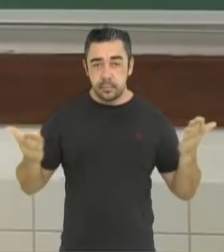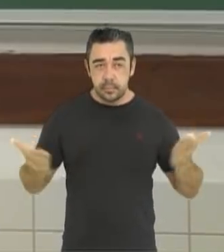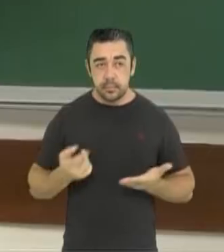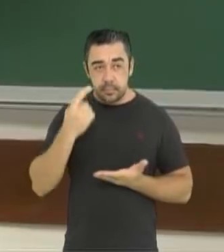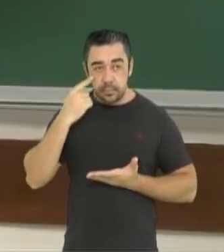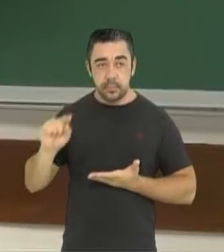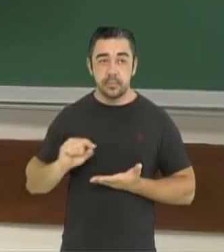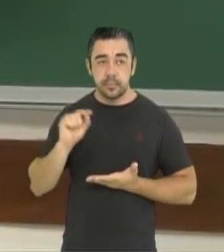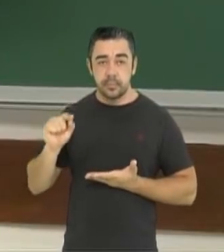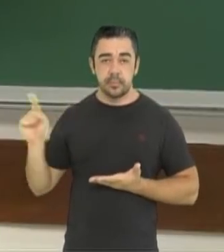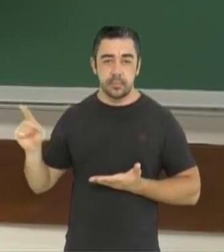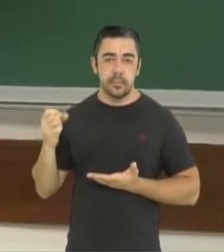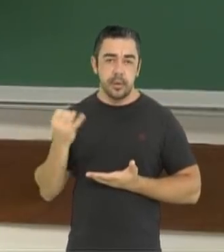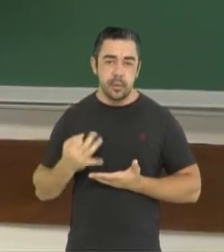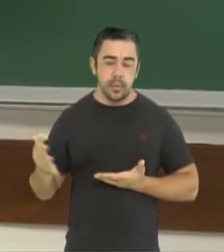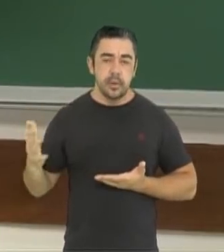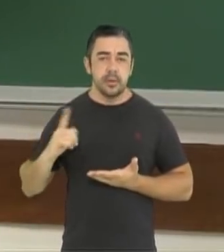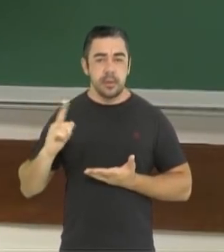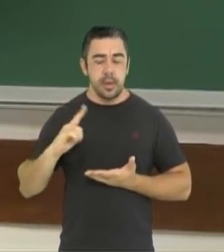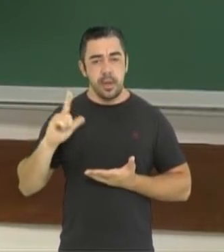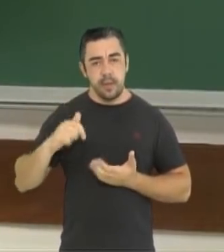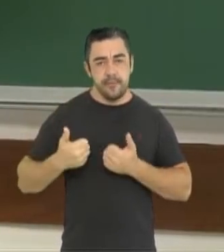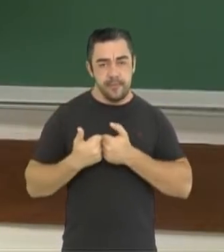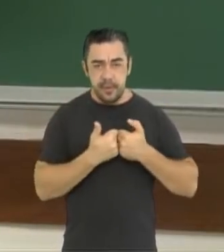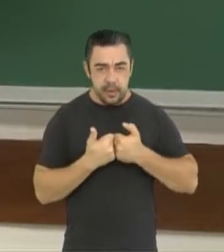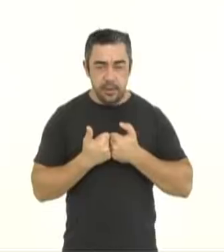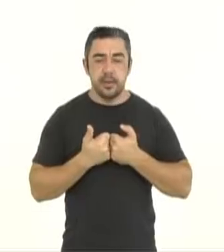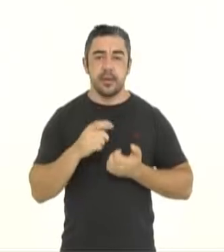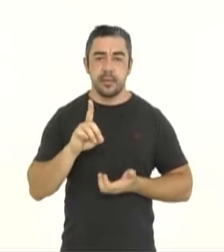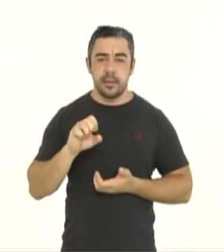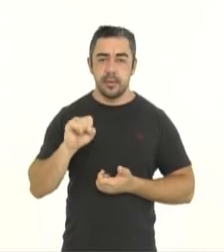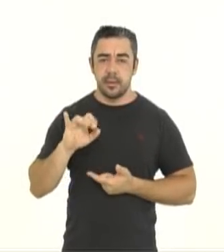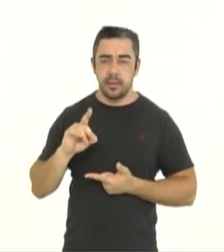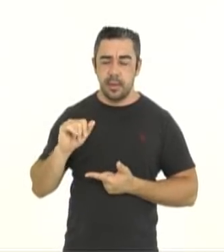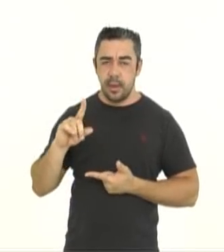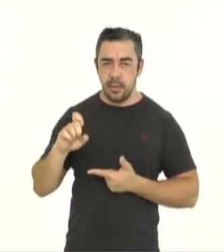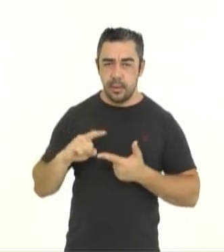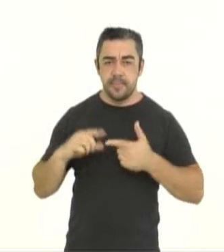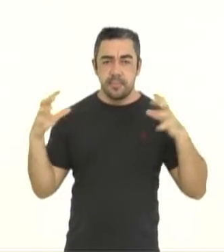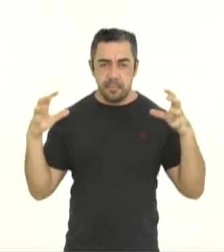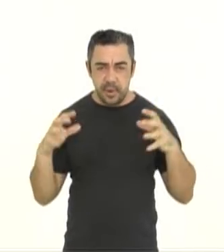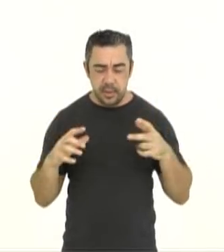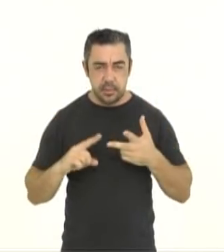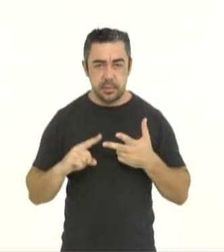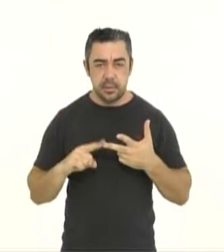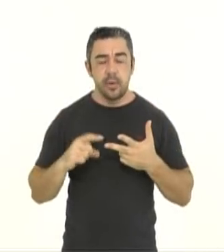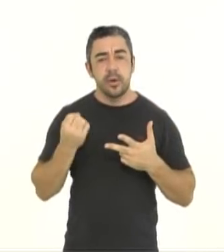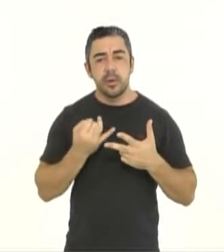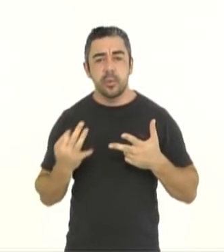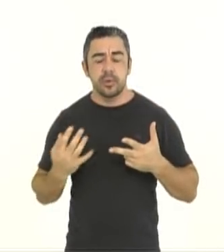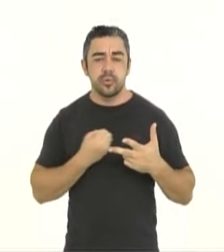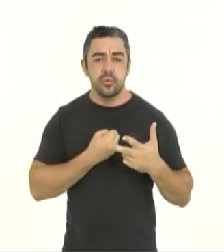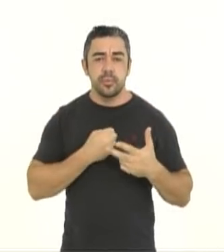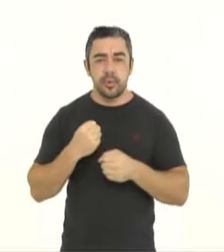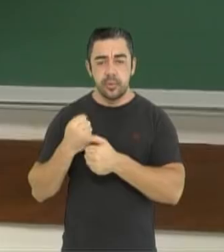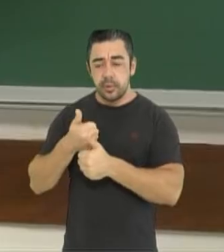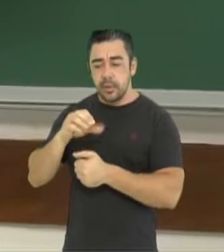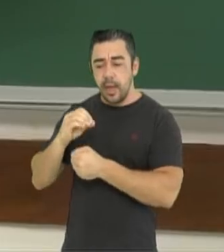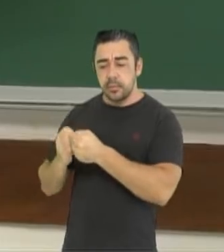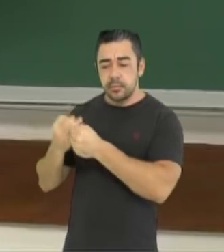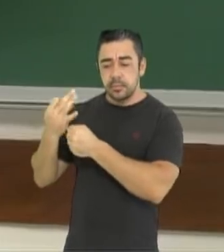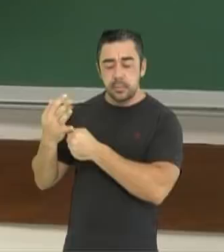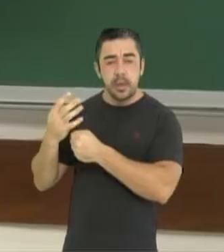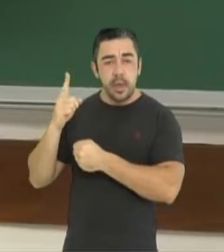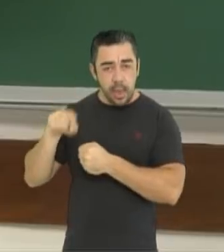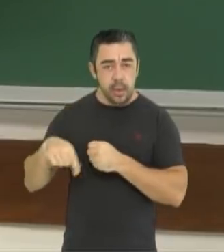hoje, falamos sobre grandezas físicas, densidade, pressão e a notação científica, que é um recurso muito utilizado aí para